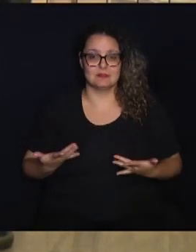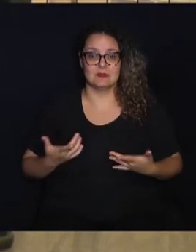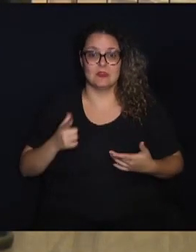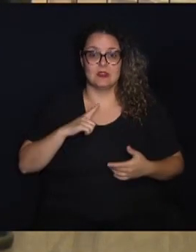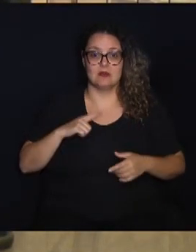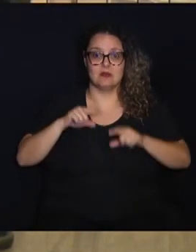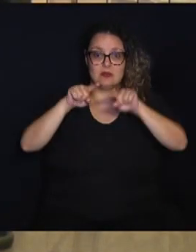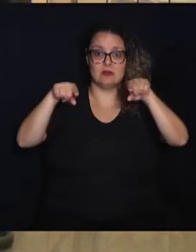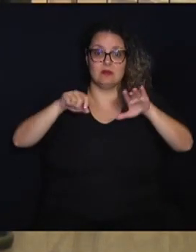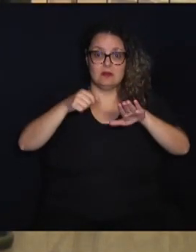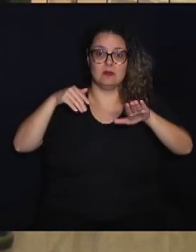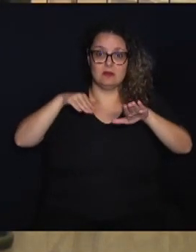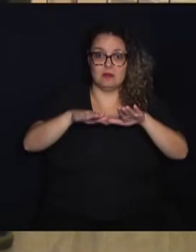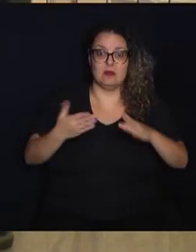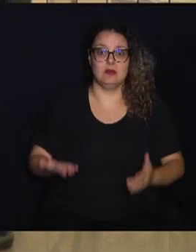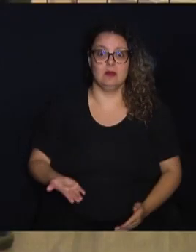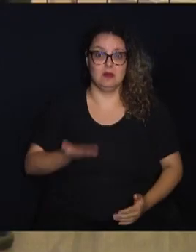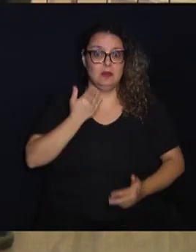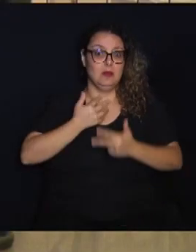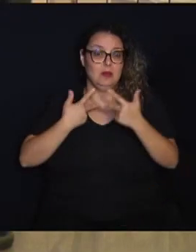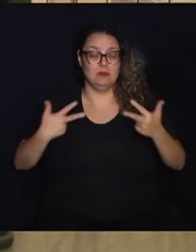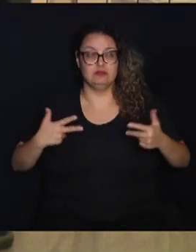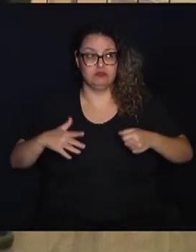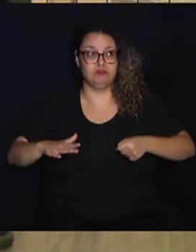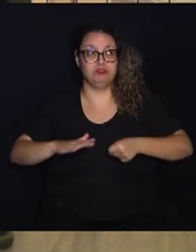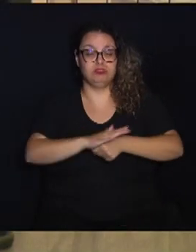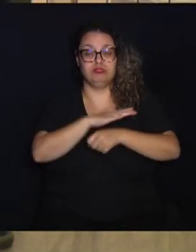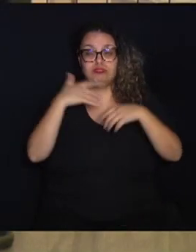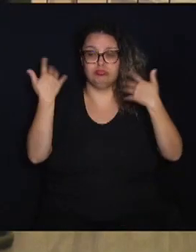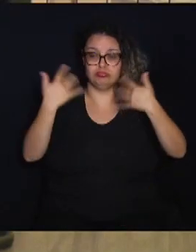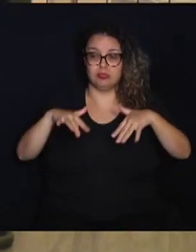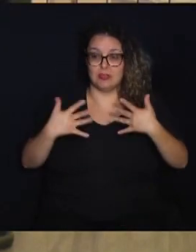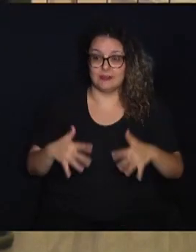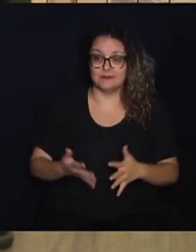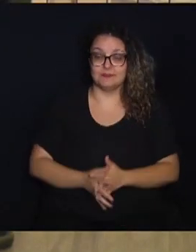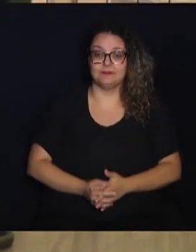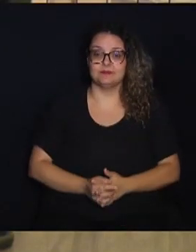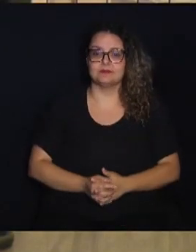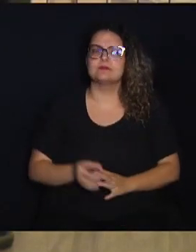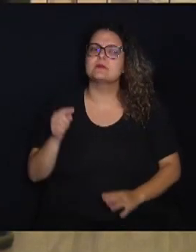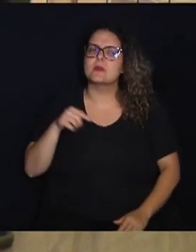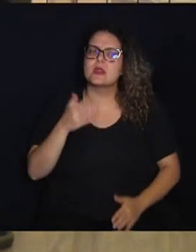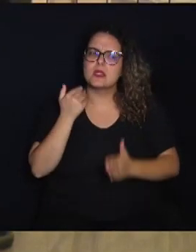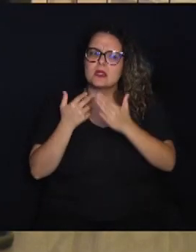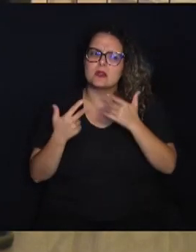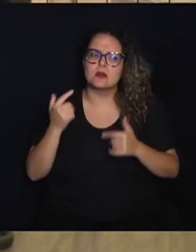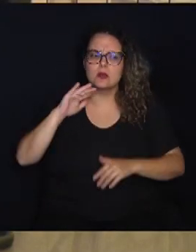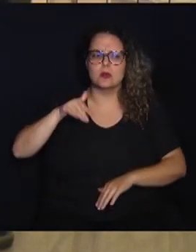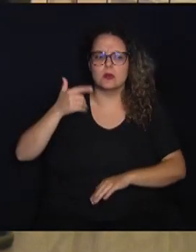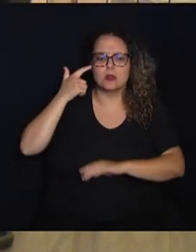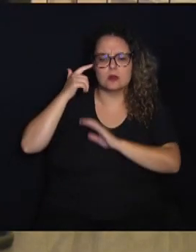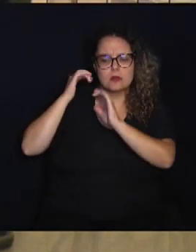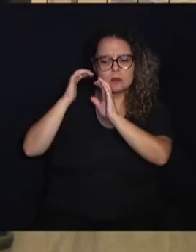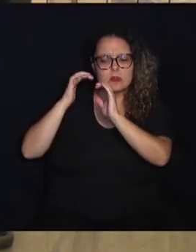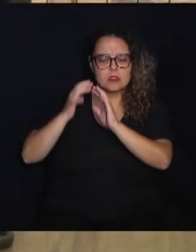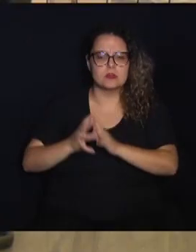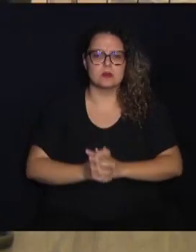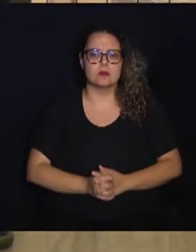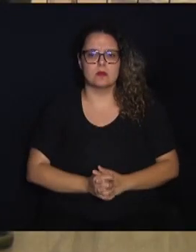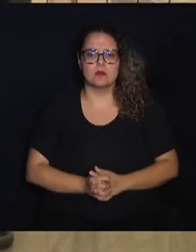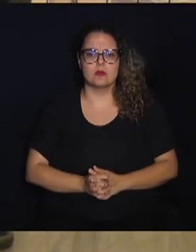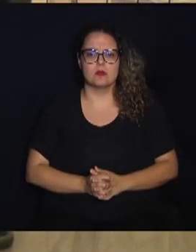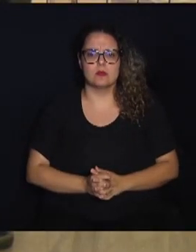aguenta mais ver aqueles comes de festas. Essa alimentação, quando eu penso em mudar